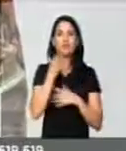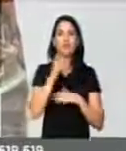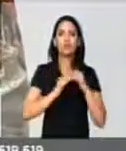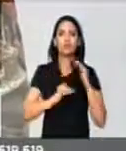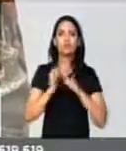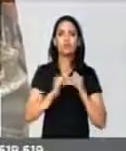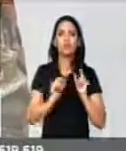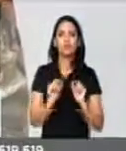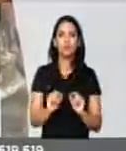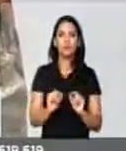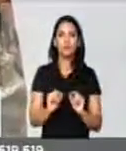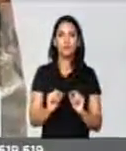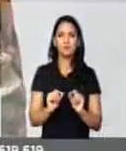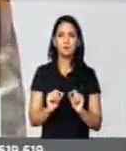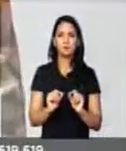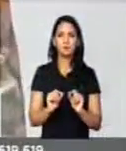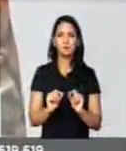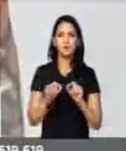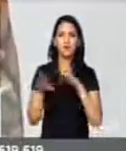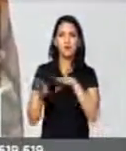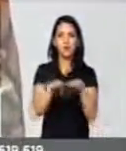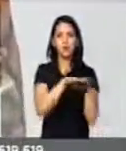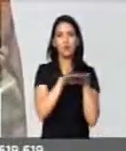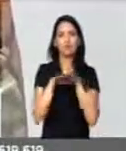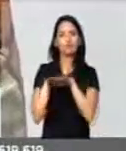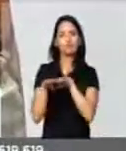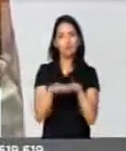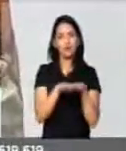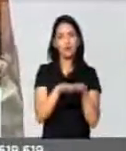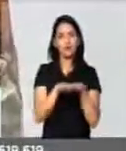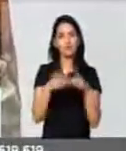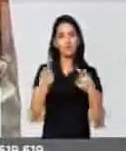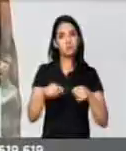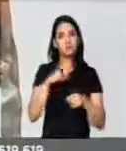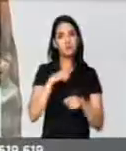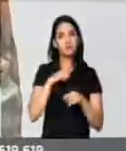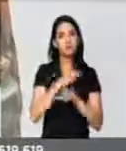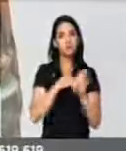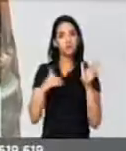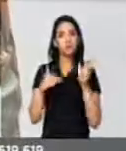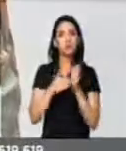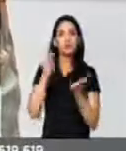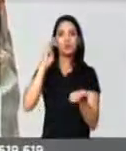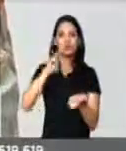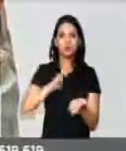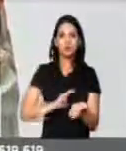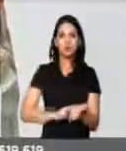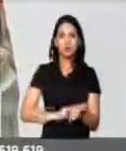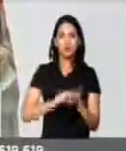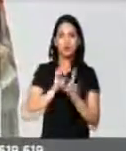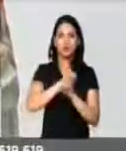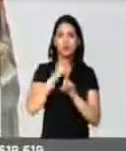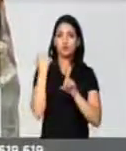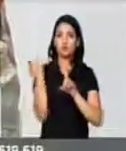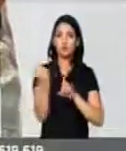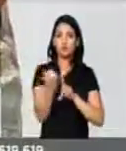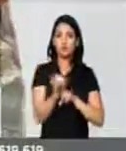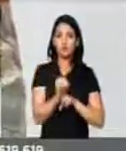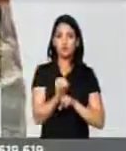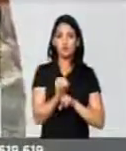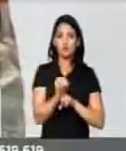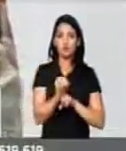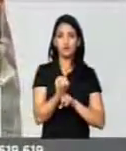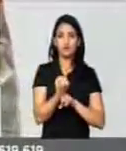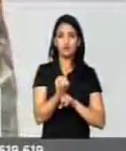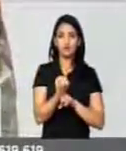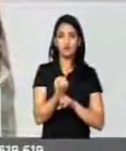a lição cristã da igualdade que devem ter todos os membros da sociedade, independente